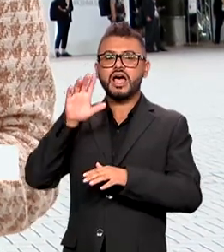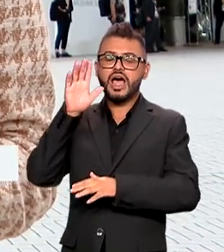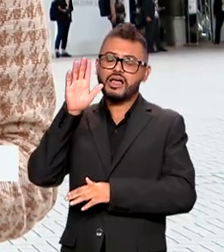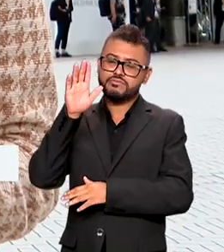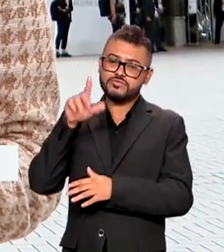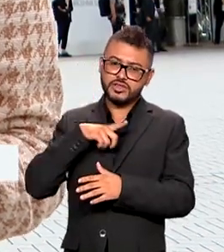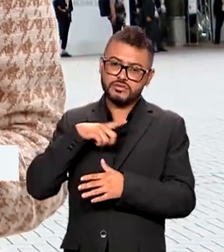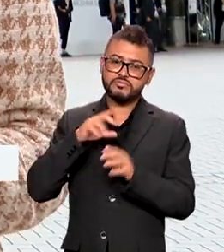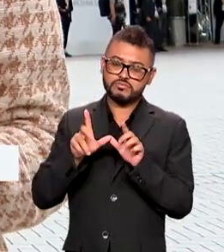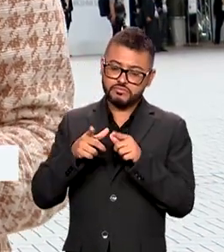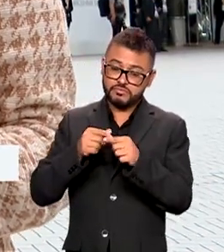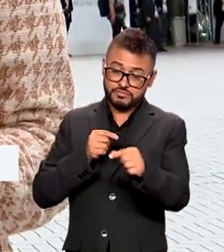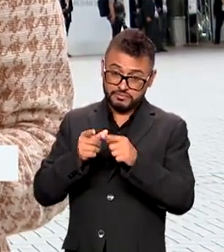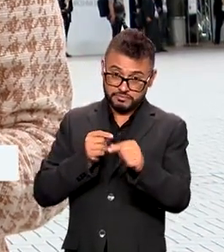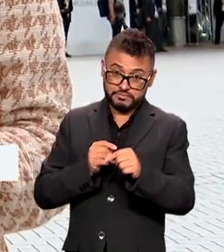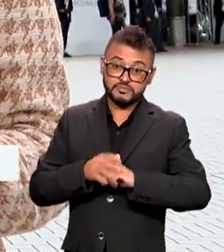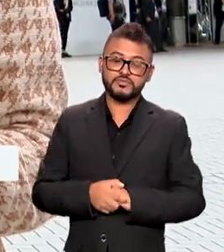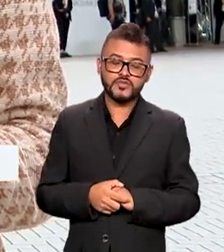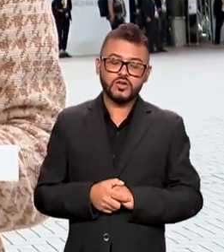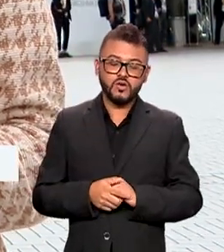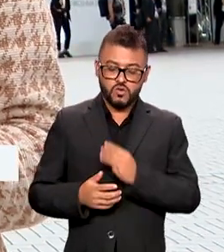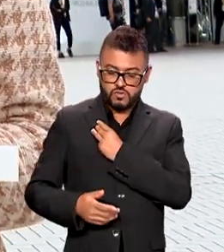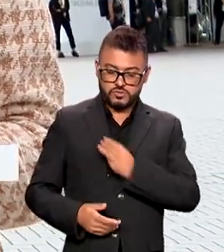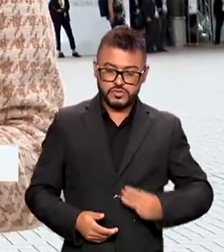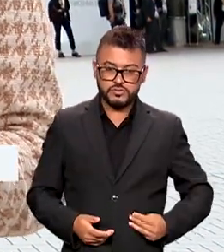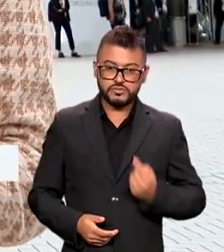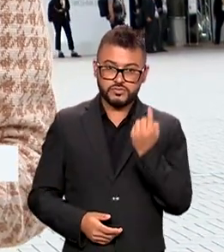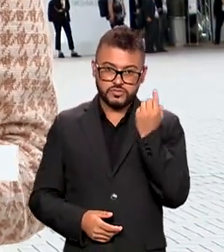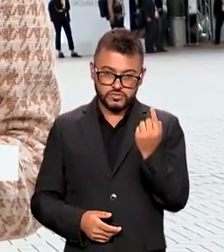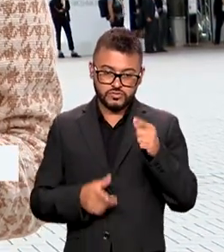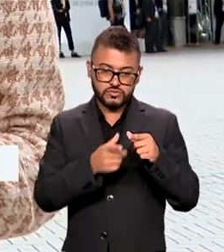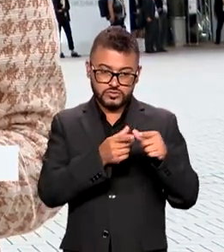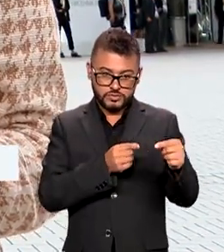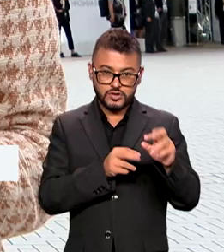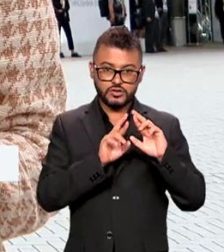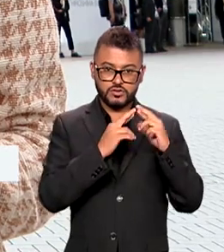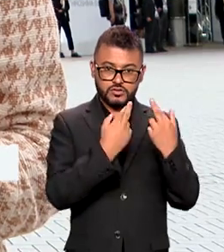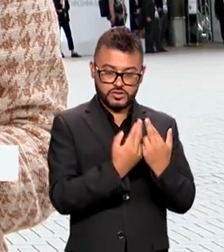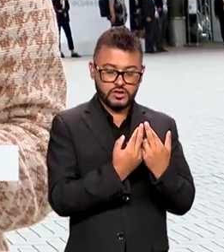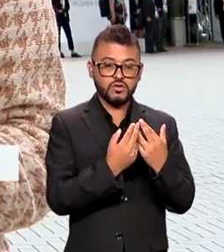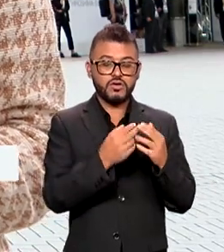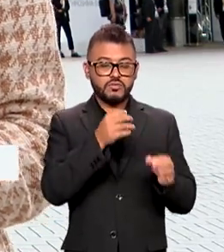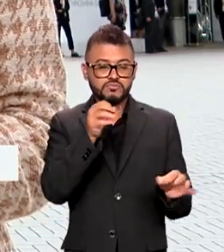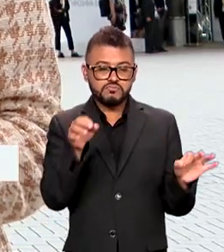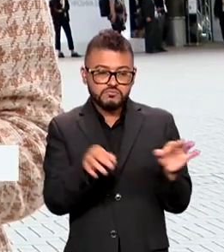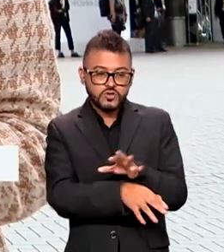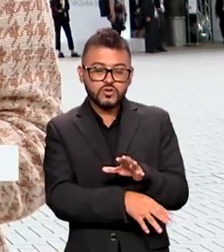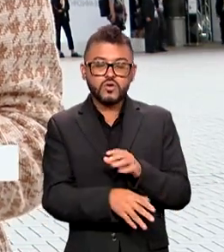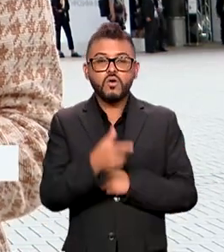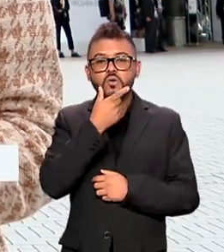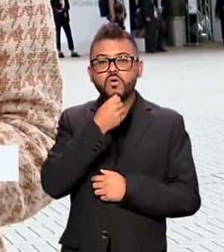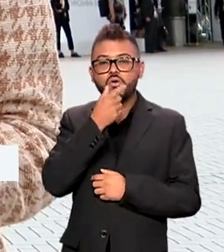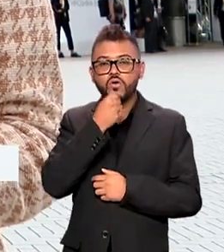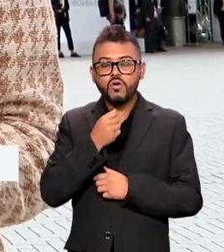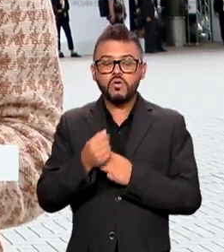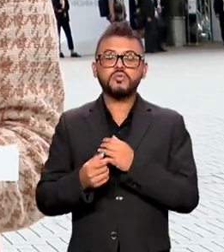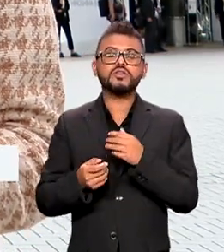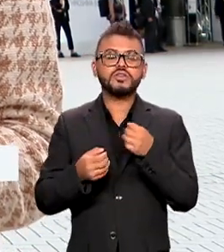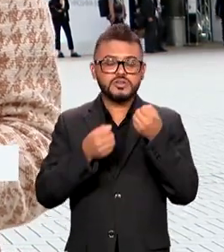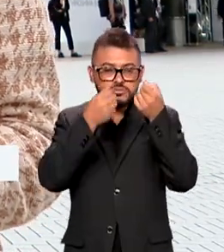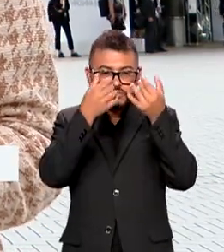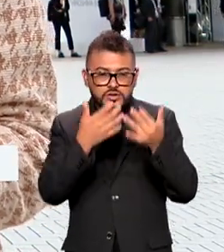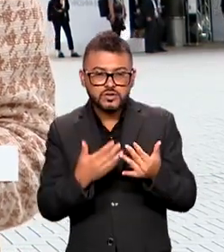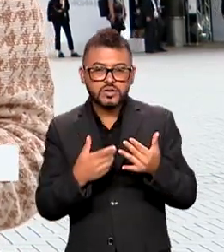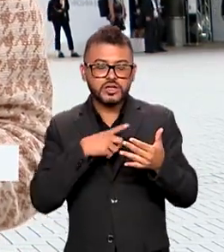em Hiroshima. Uma delas foi com o primeiro-ministro do Japão. Após o encontro, Fumio Kishida anunciou o início